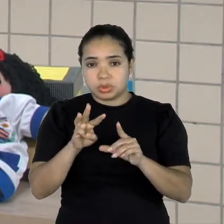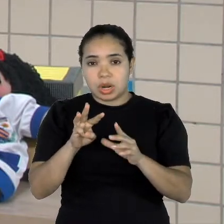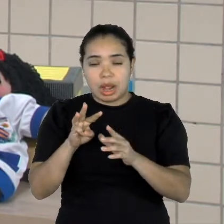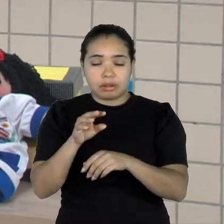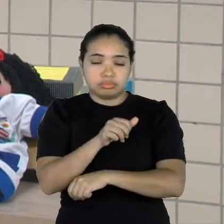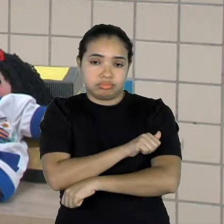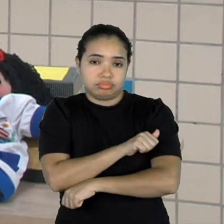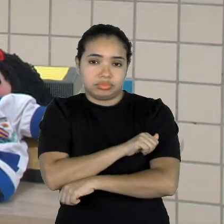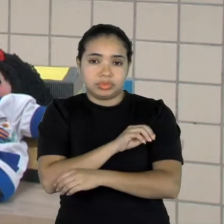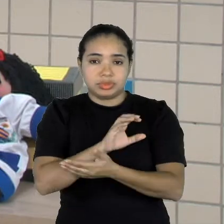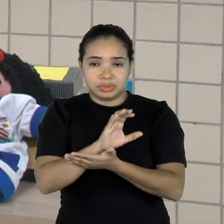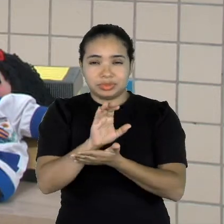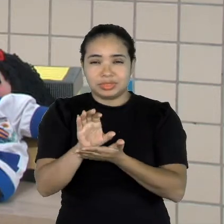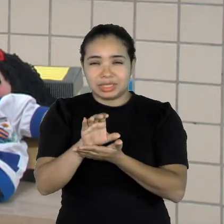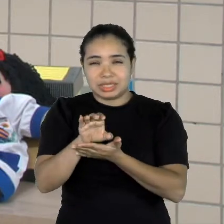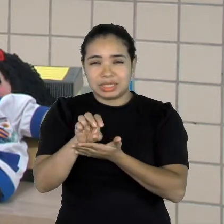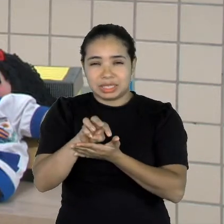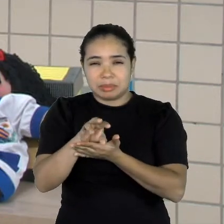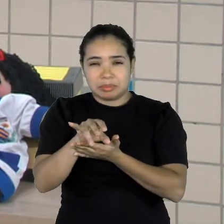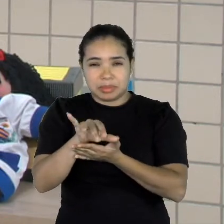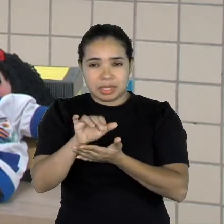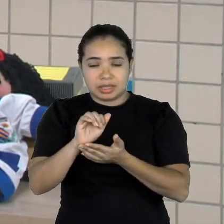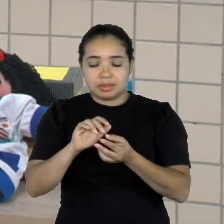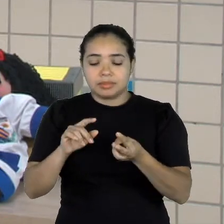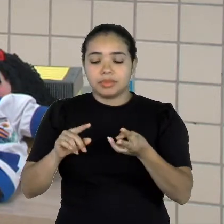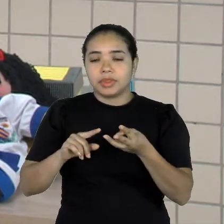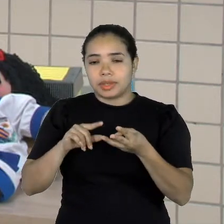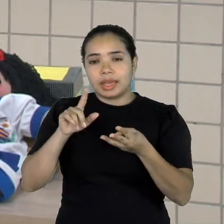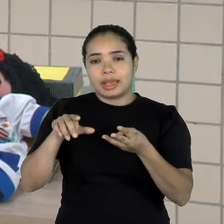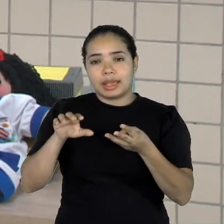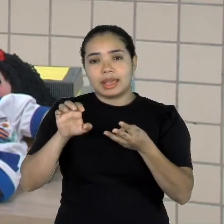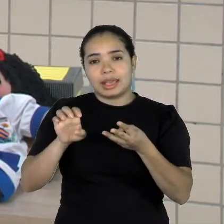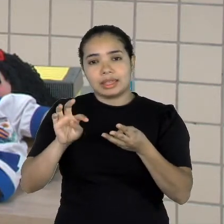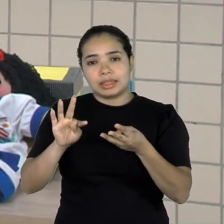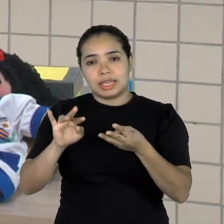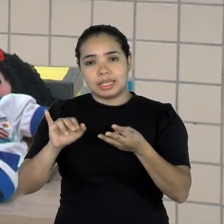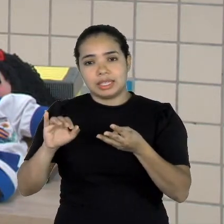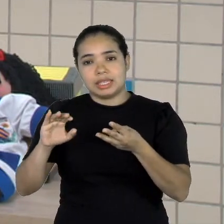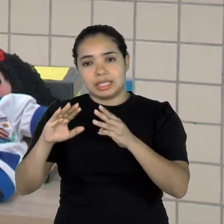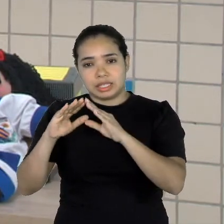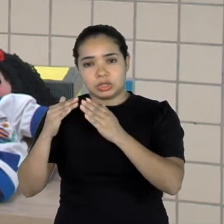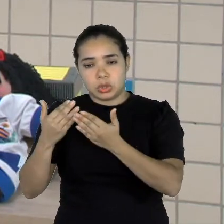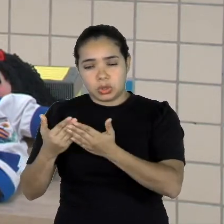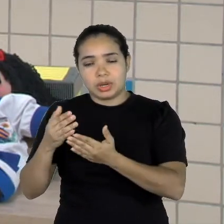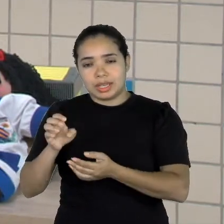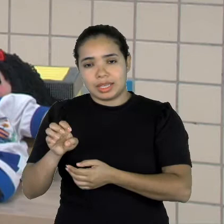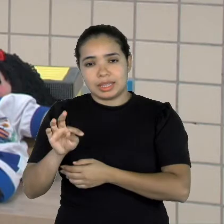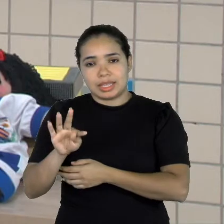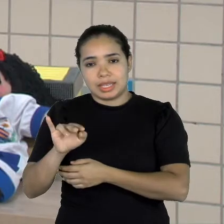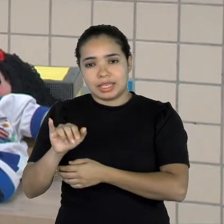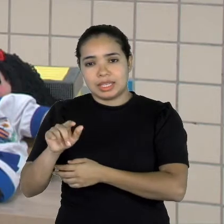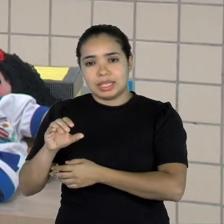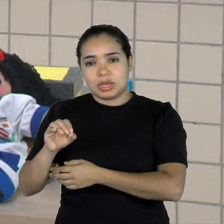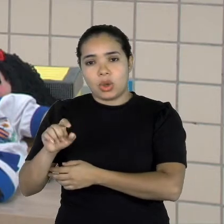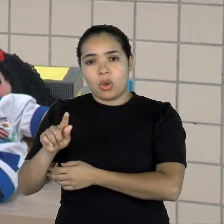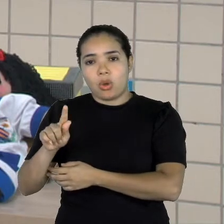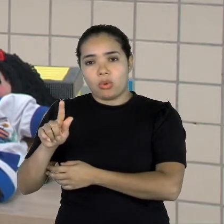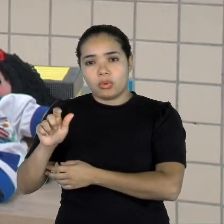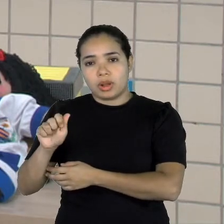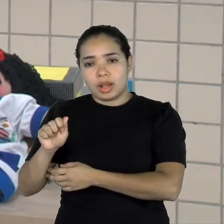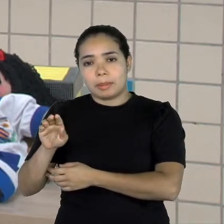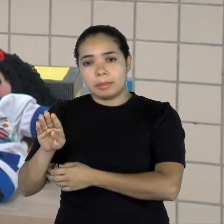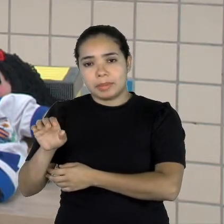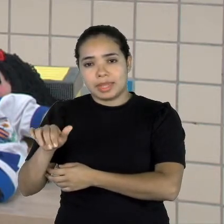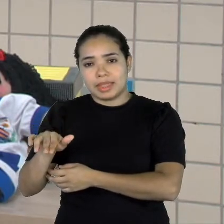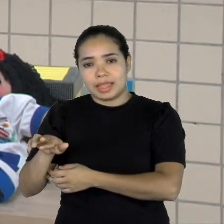CMEI. Então, qual é a escola? Lá na ETI Olga Benário. A gente precisa conhecer o Eliezer, né, Francisquinha? A pergunta, por que